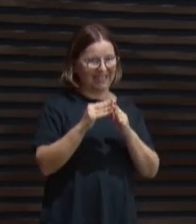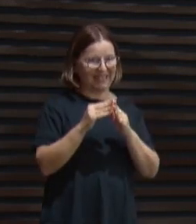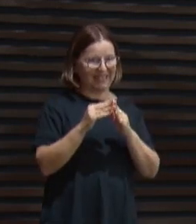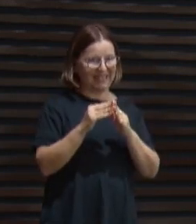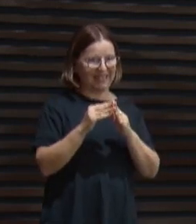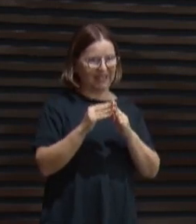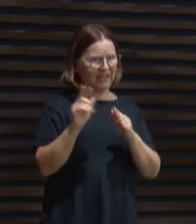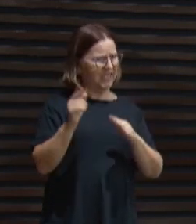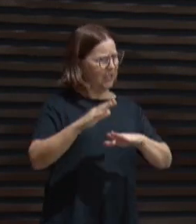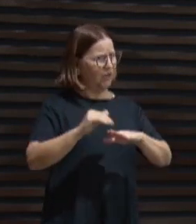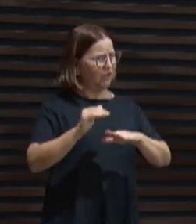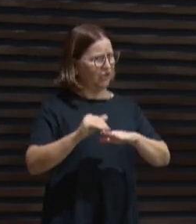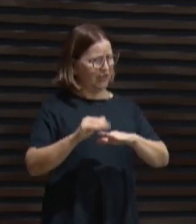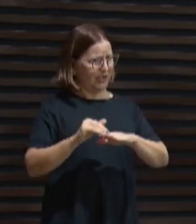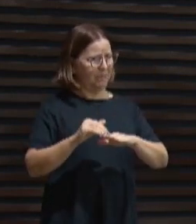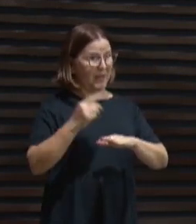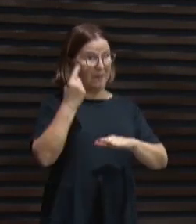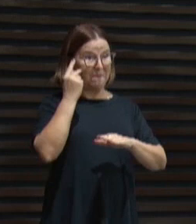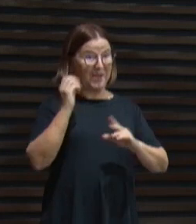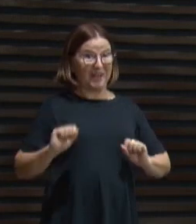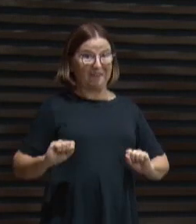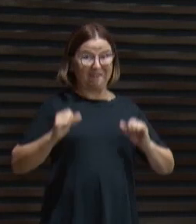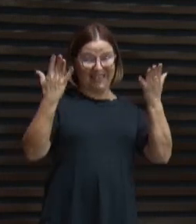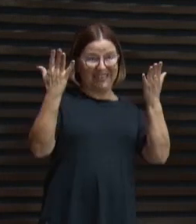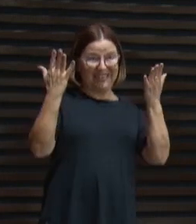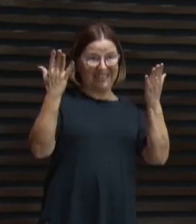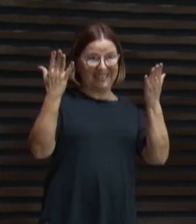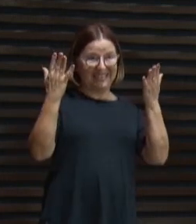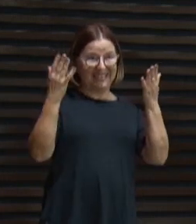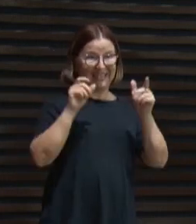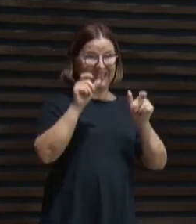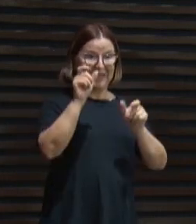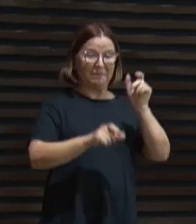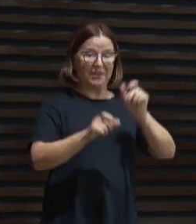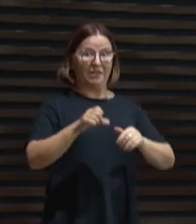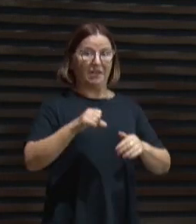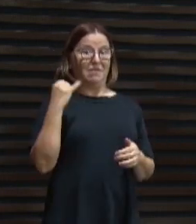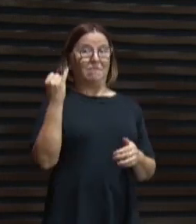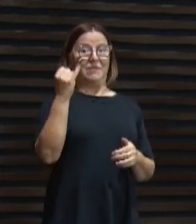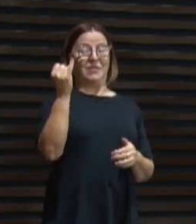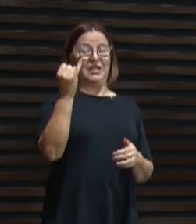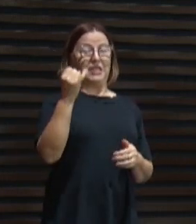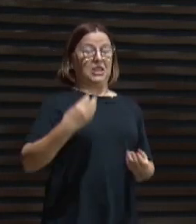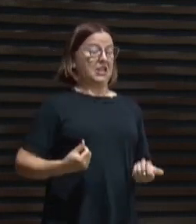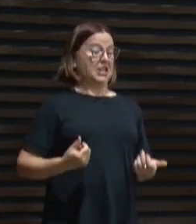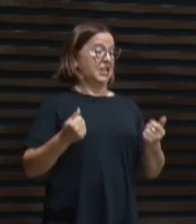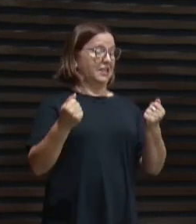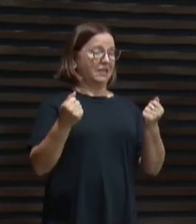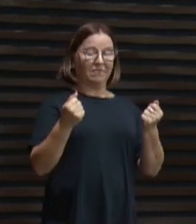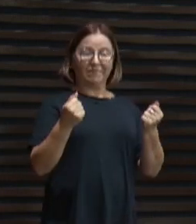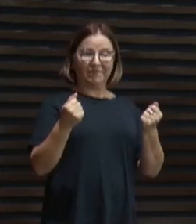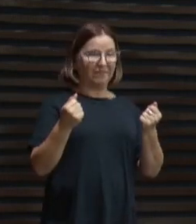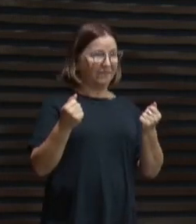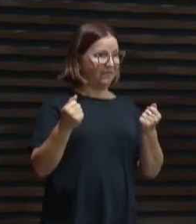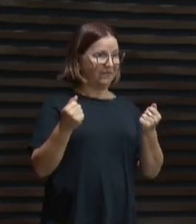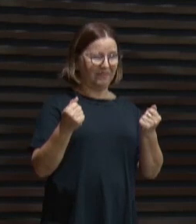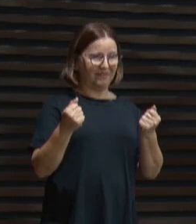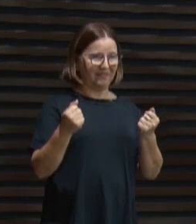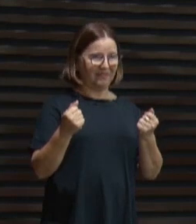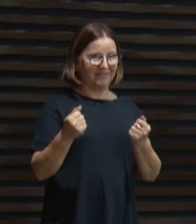você não convidasse para a festa as pessoas importantes, ricas,